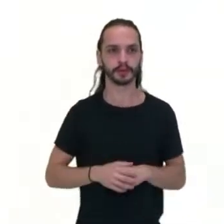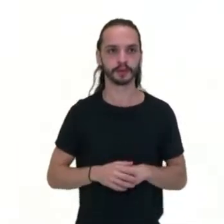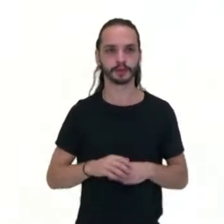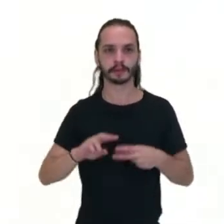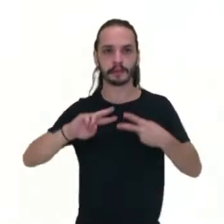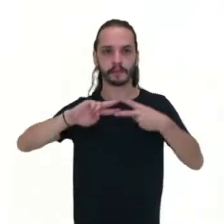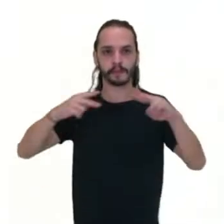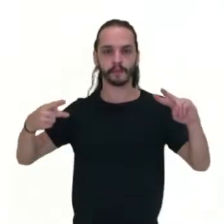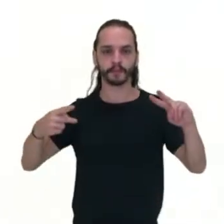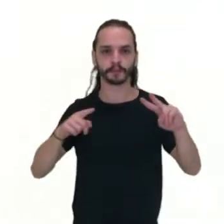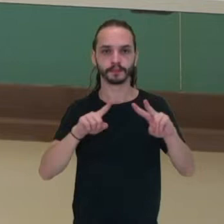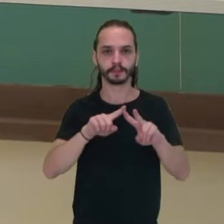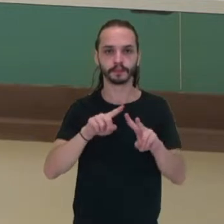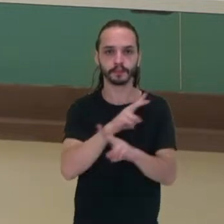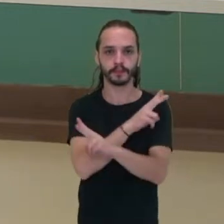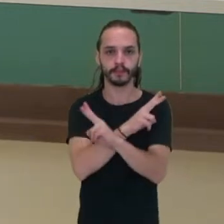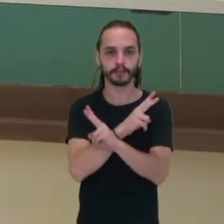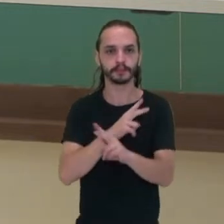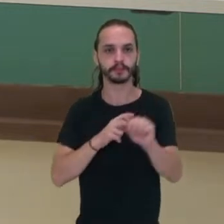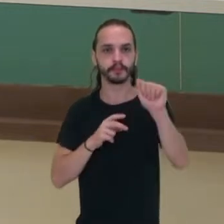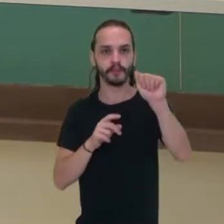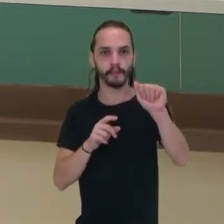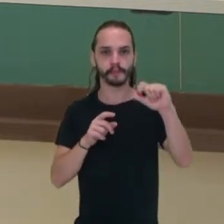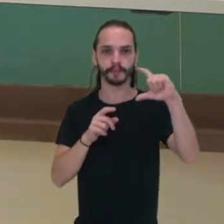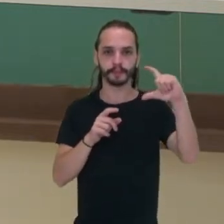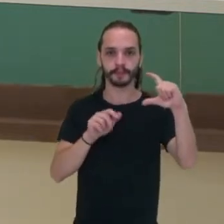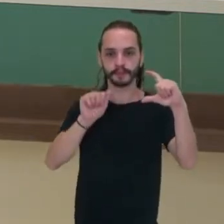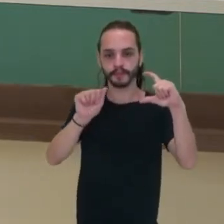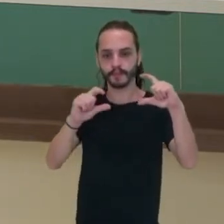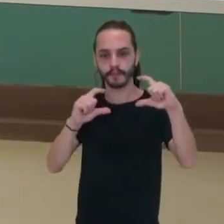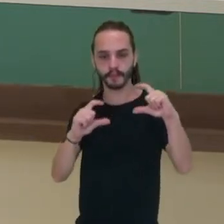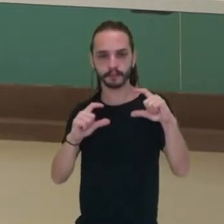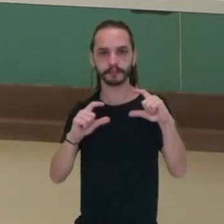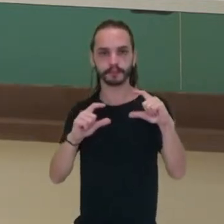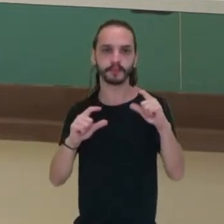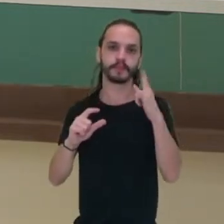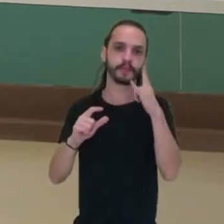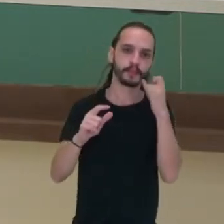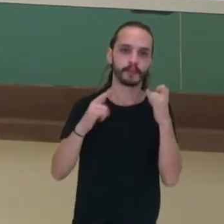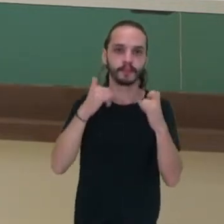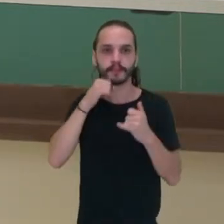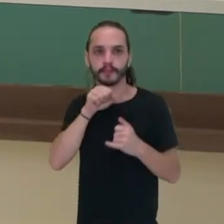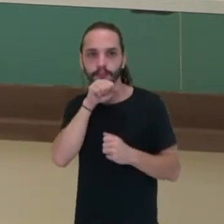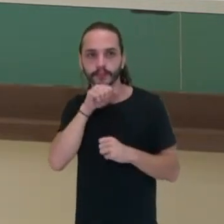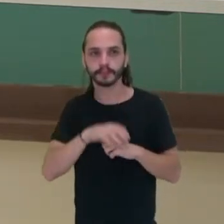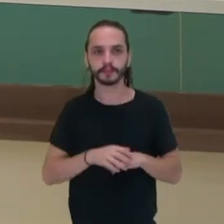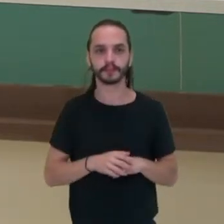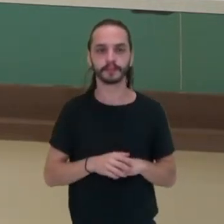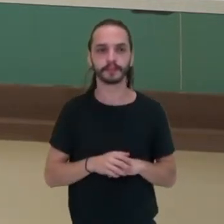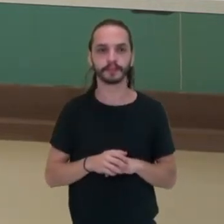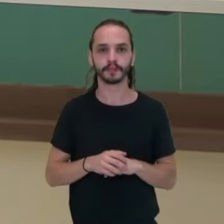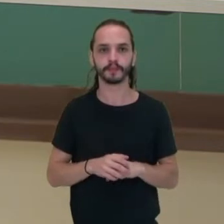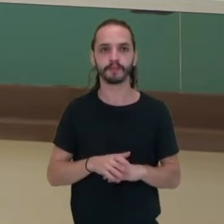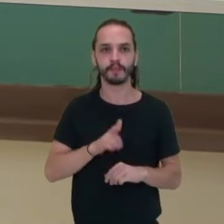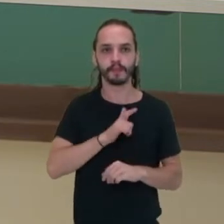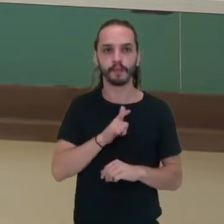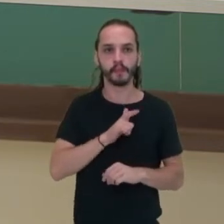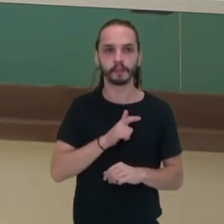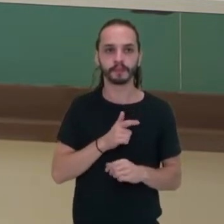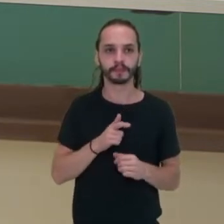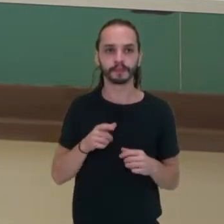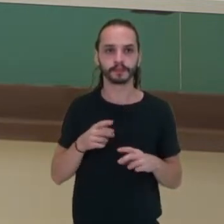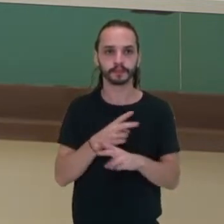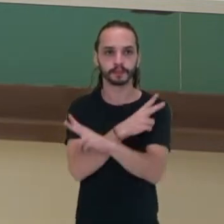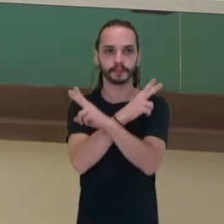azinho. Lembrando que um veio do pai e um veio da mãe. Aqui nós temos os cromossomos homólogos, que teriam o azão e o azinho, cada